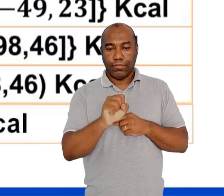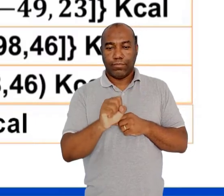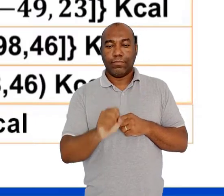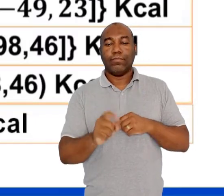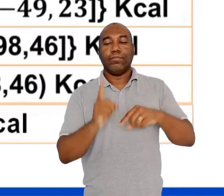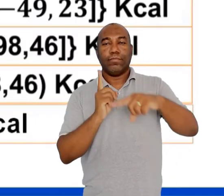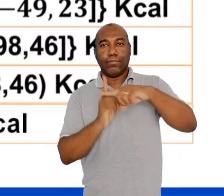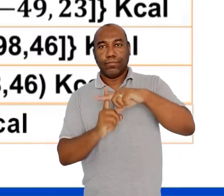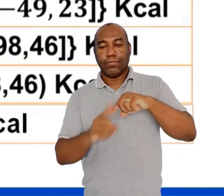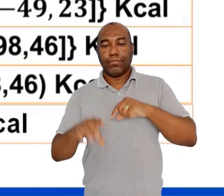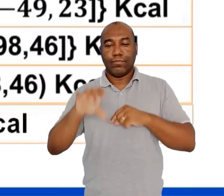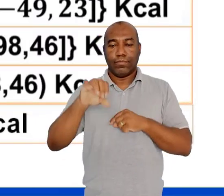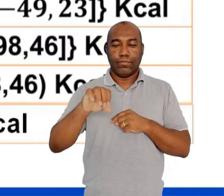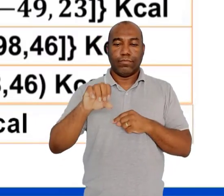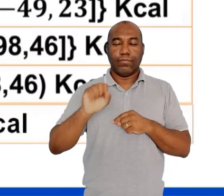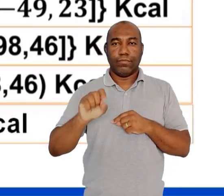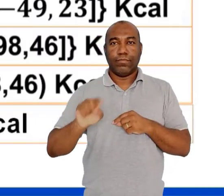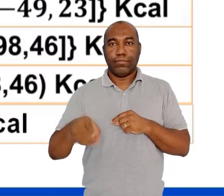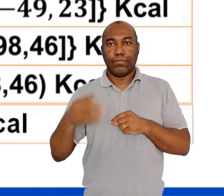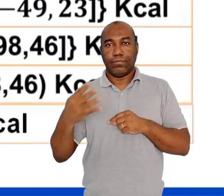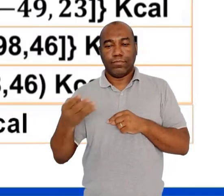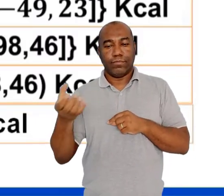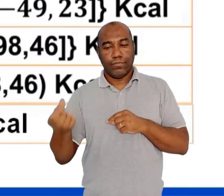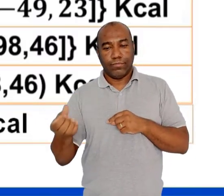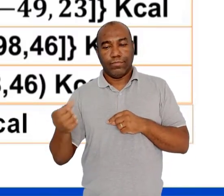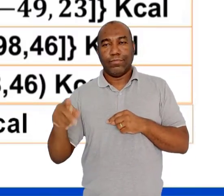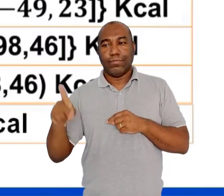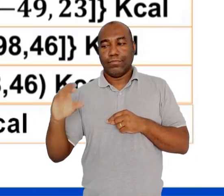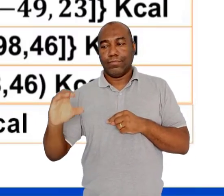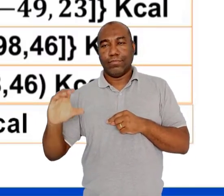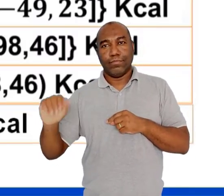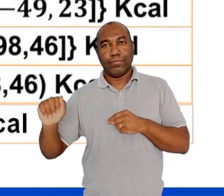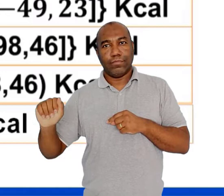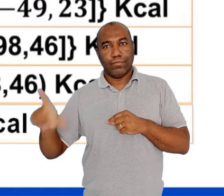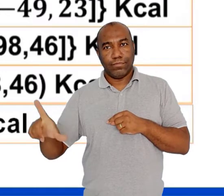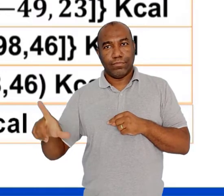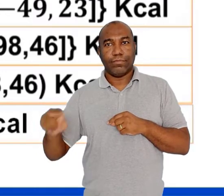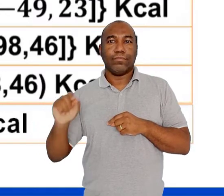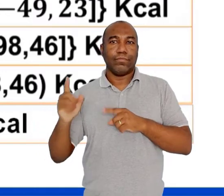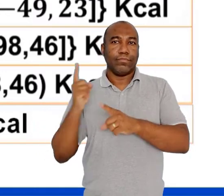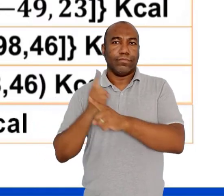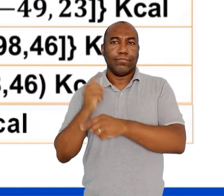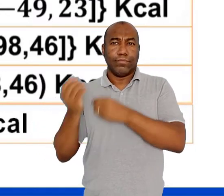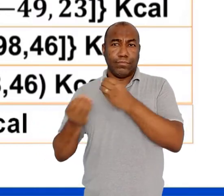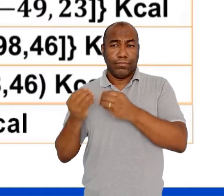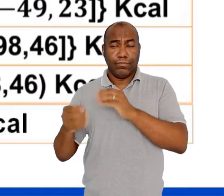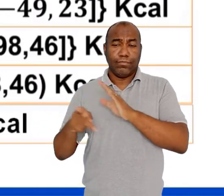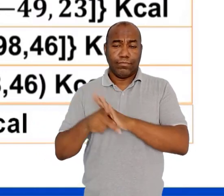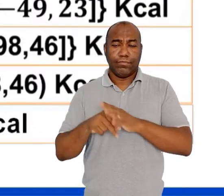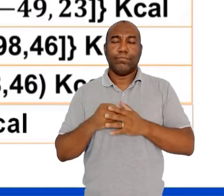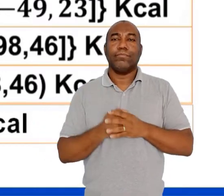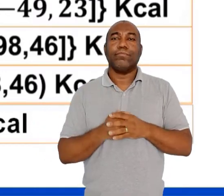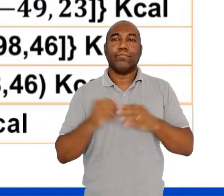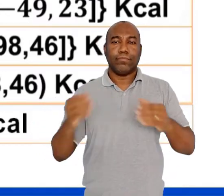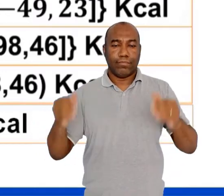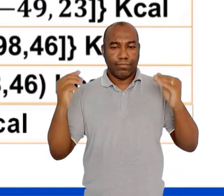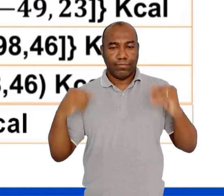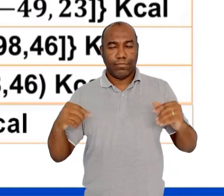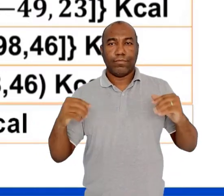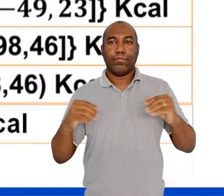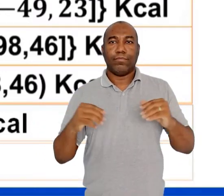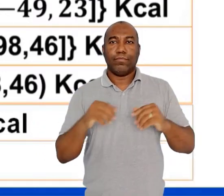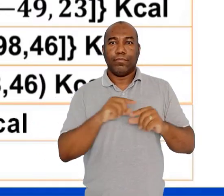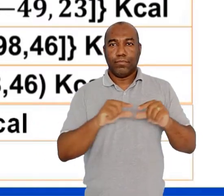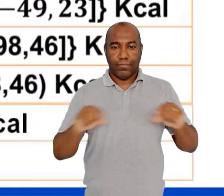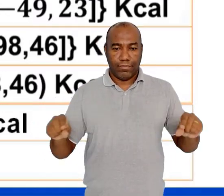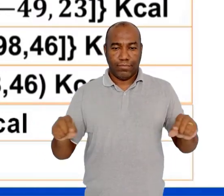98,46 também. Então, agora, ó, como tem o menos e o mais, eu vou subtrair eles e conservar o sinal de menos.